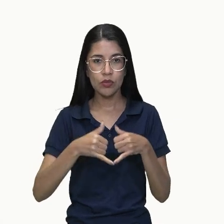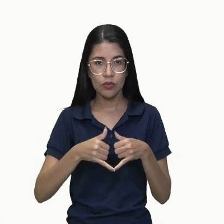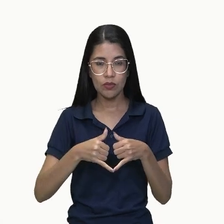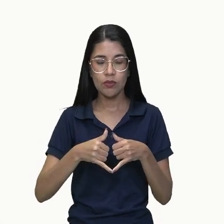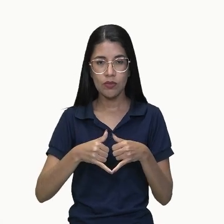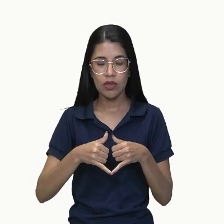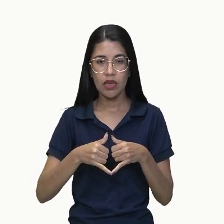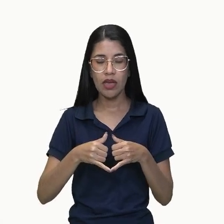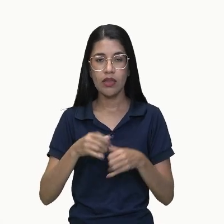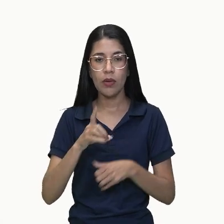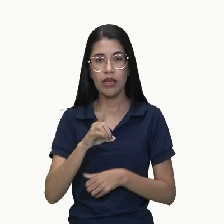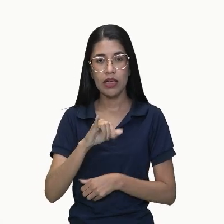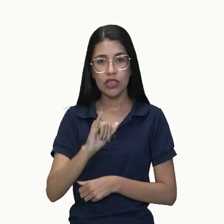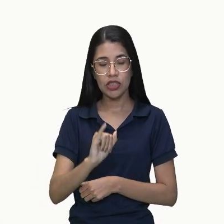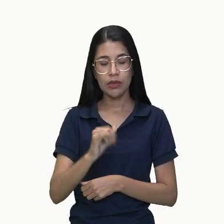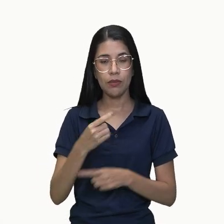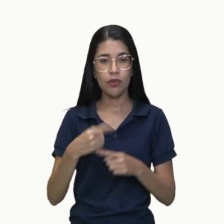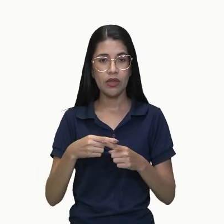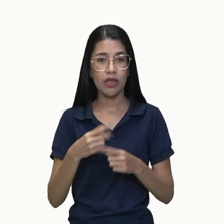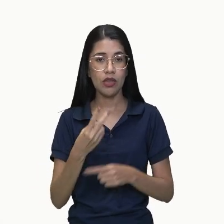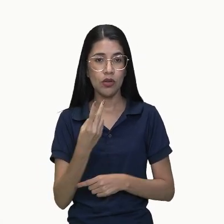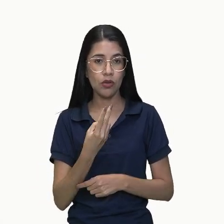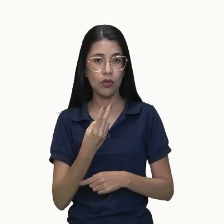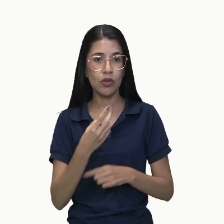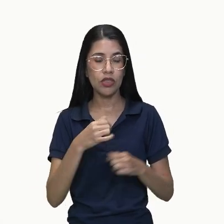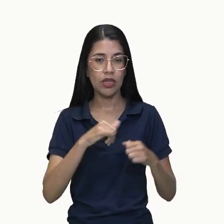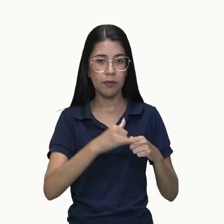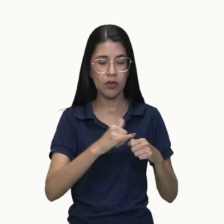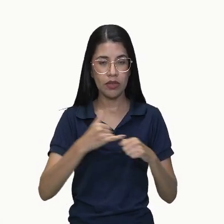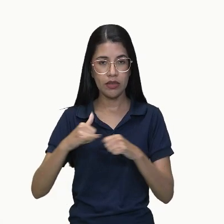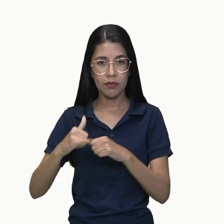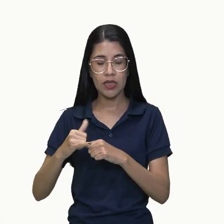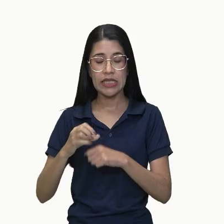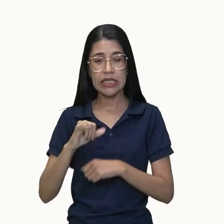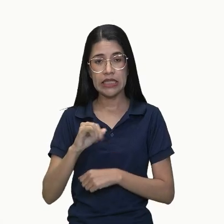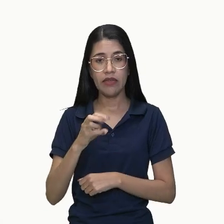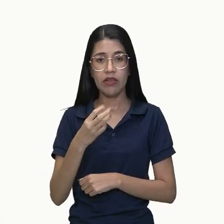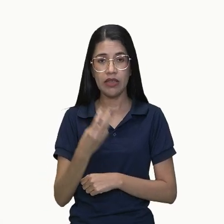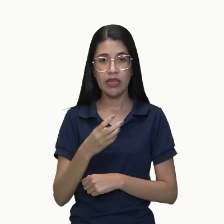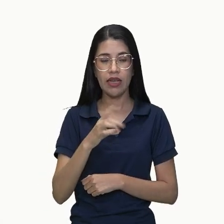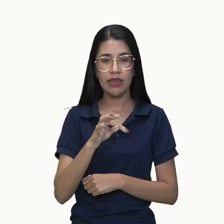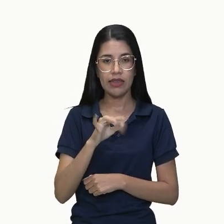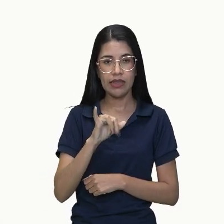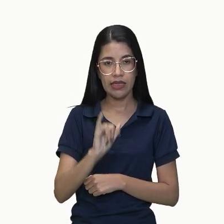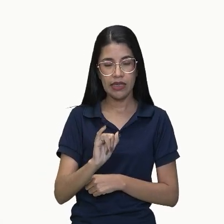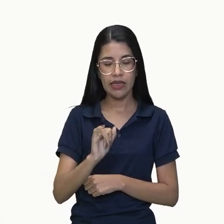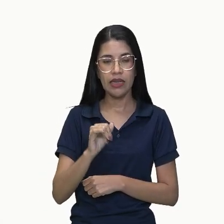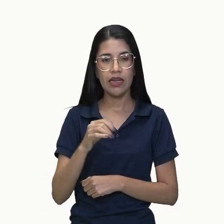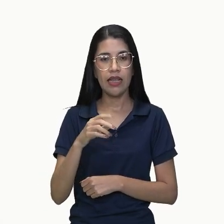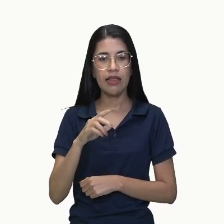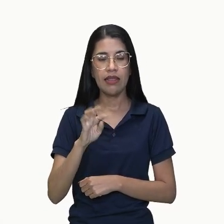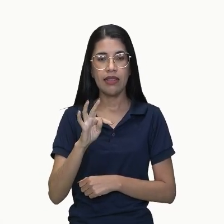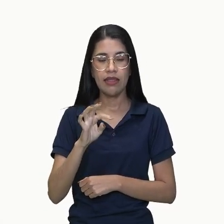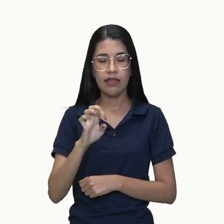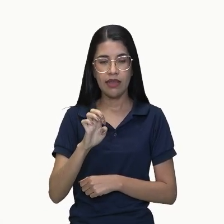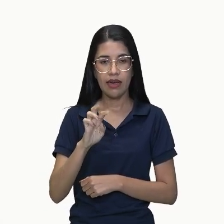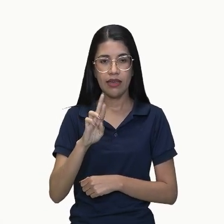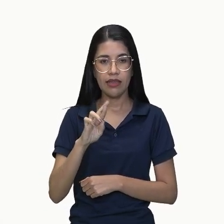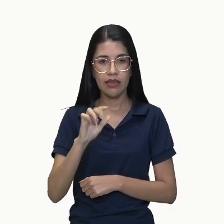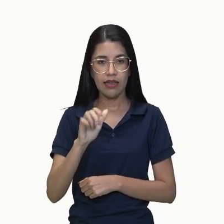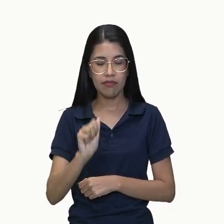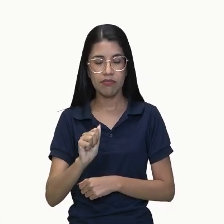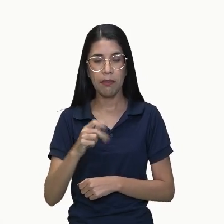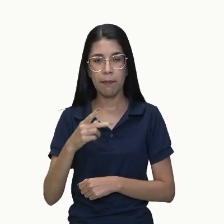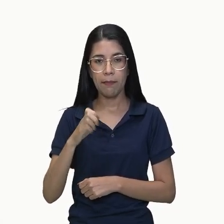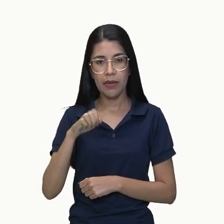é um di, porque tem dois. Se tivesse três, tri, se tivesse quatro, tetra, 5, penta,